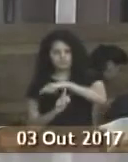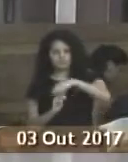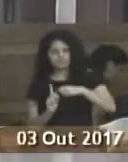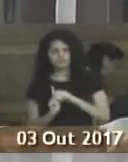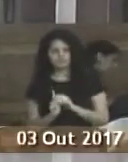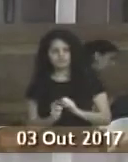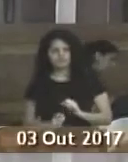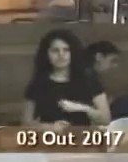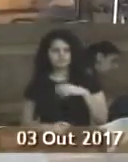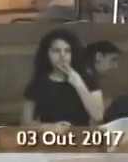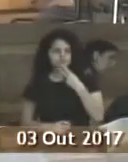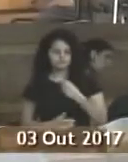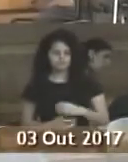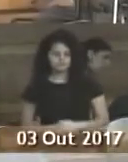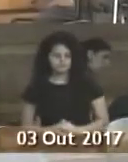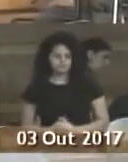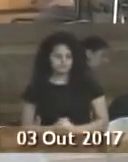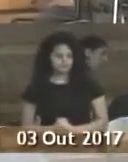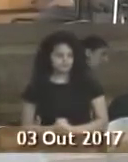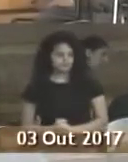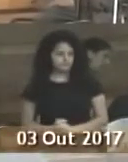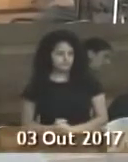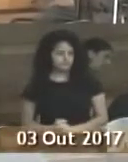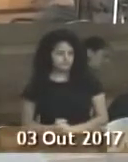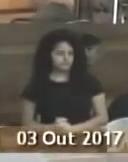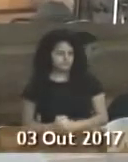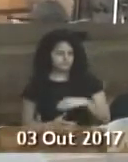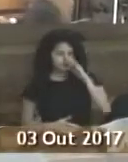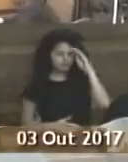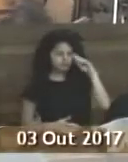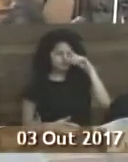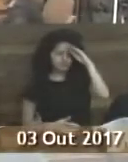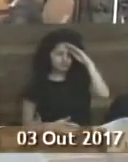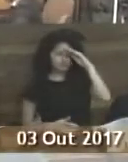minhas palavras. Um abraço, vereador Timóteo.